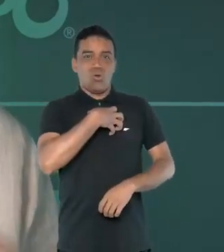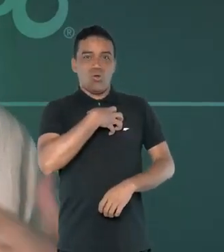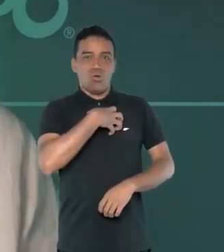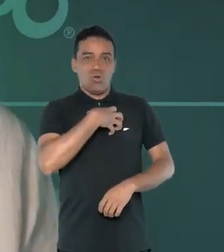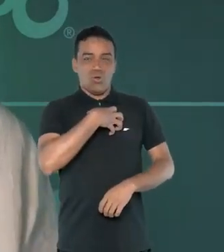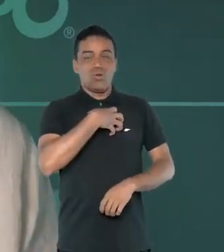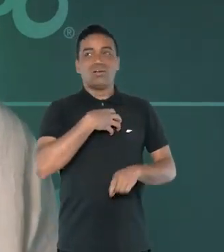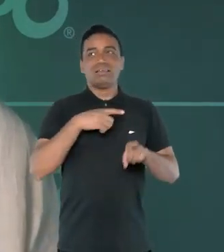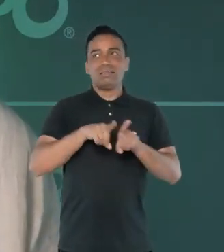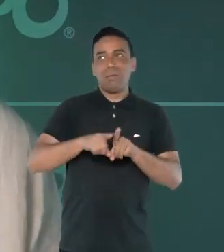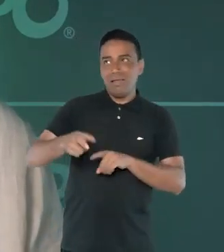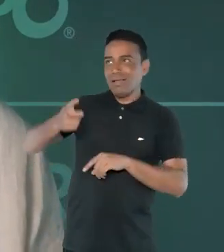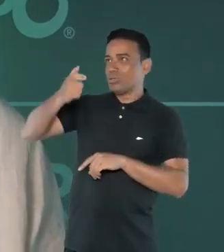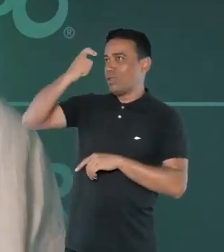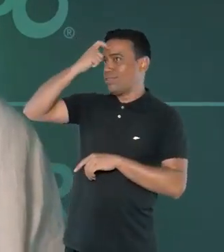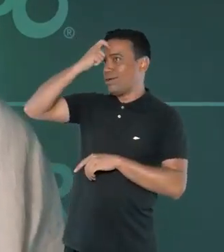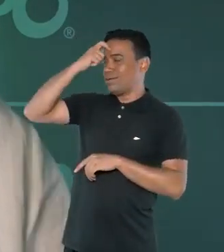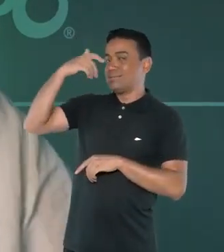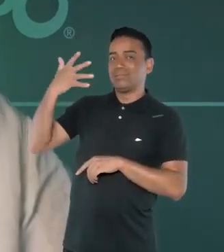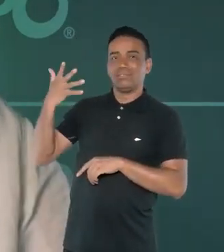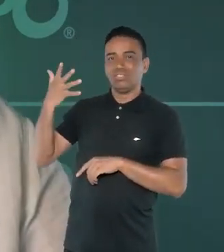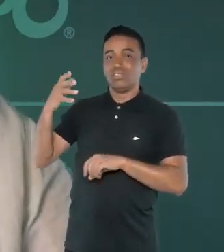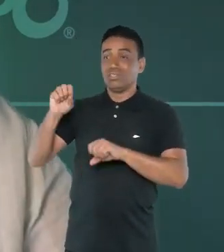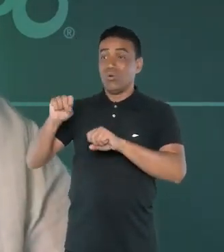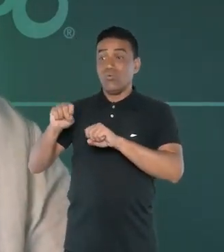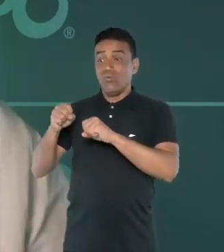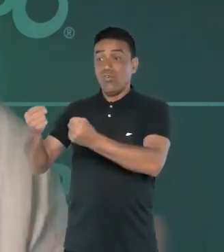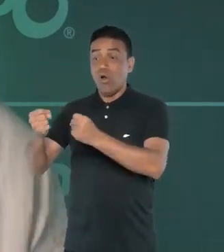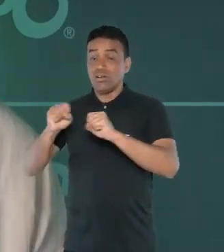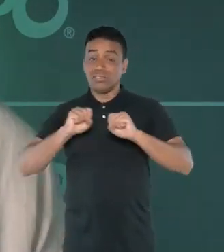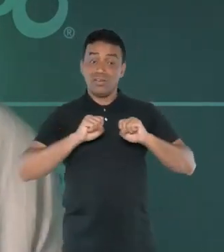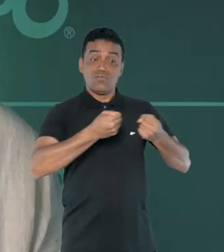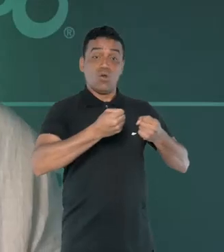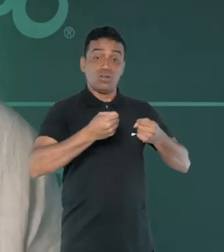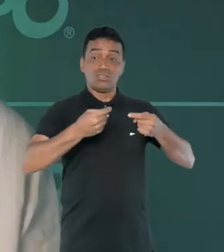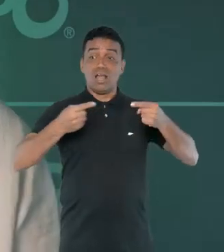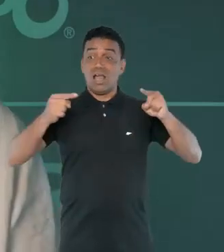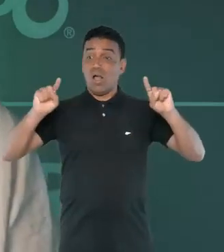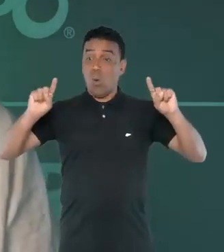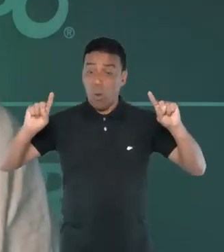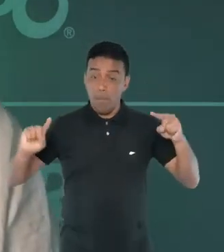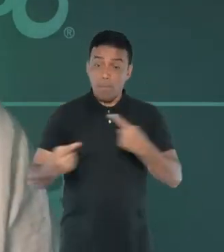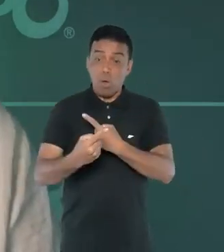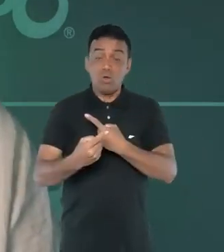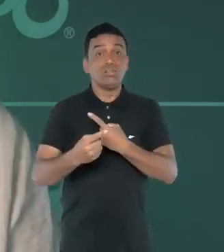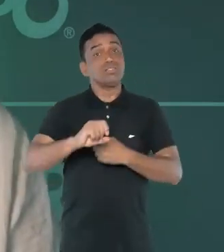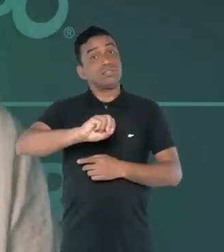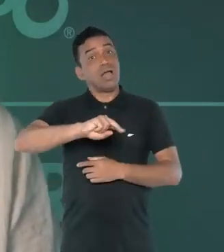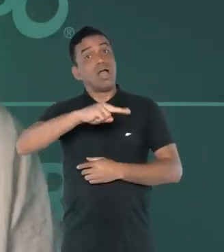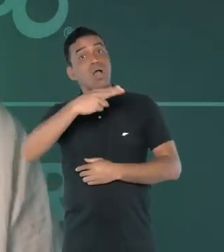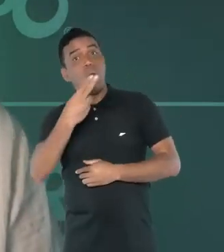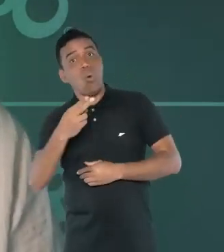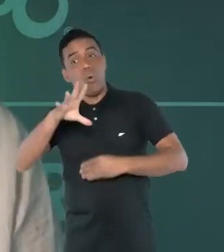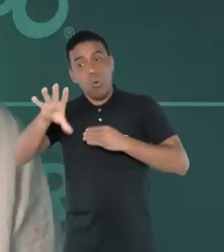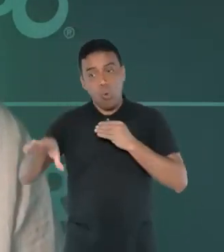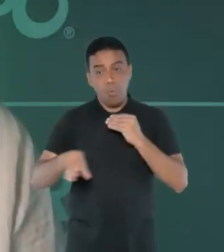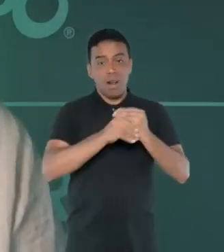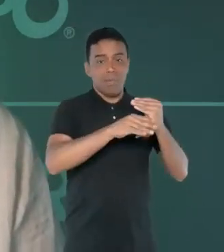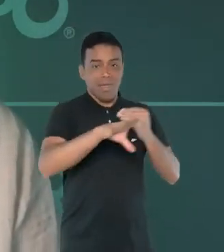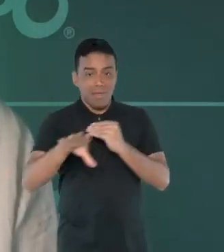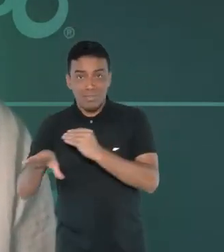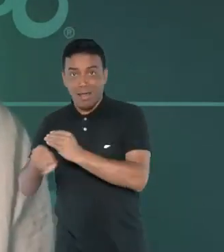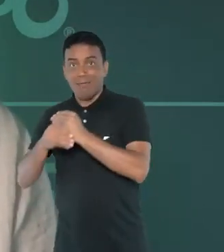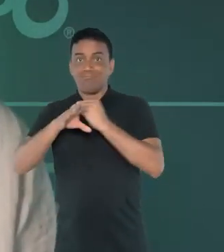emoção e racionalidade, né? Forças opositoras ou forças complementares? Como é que você vê,